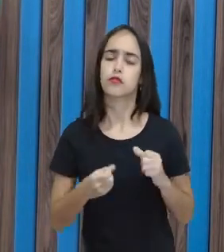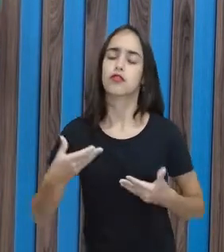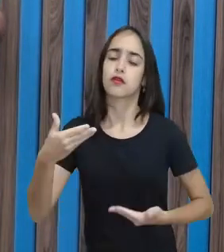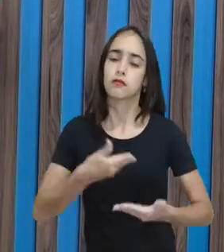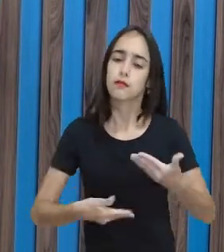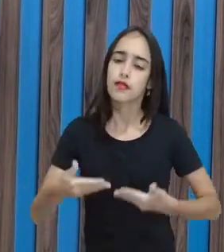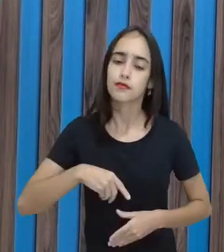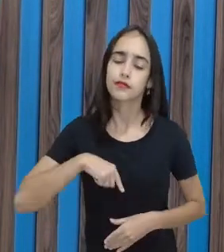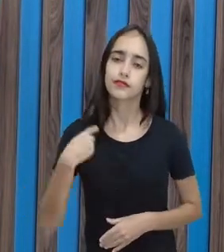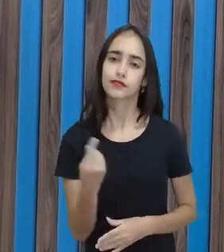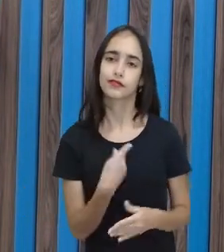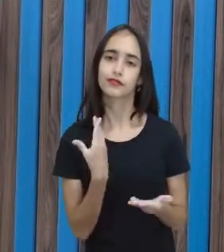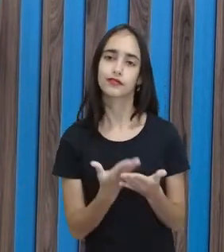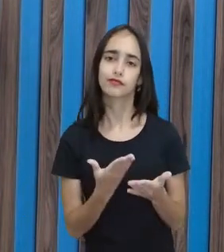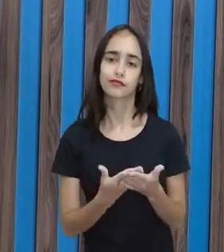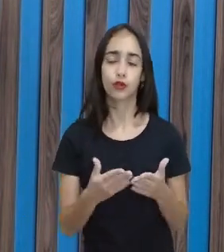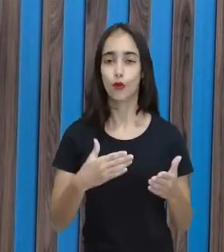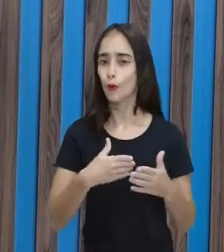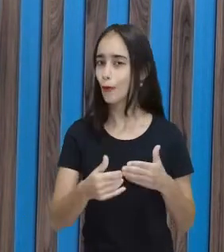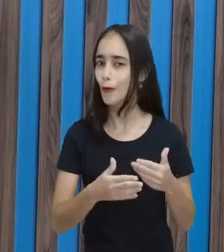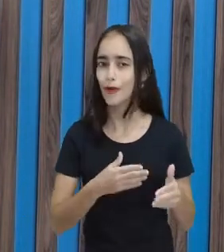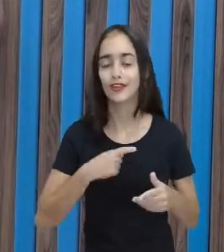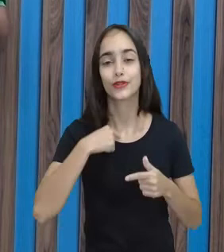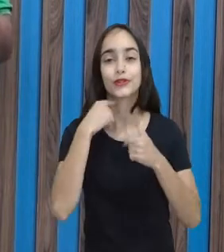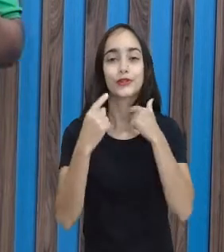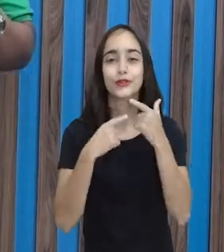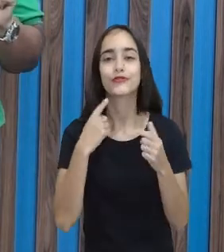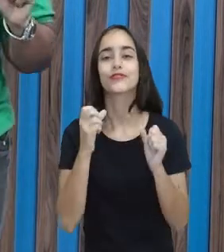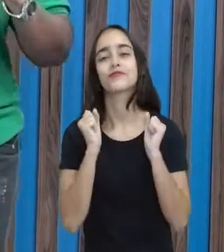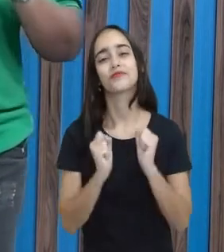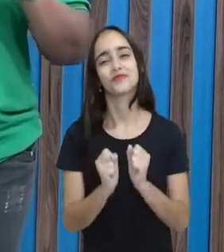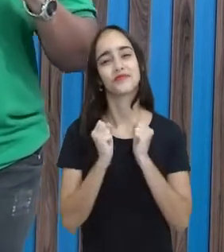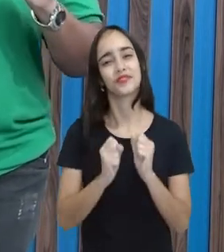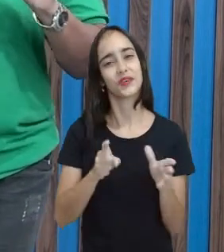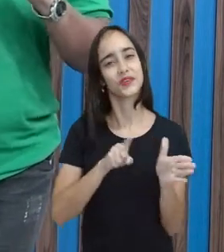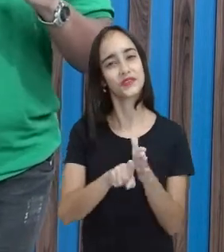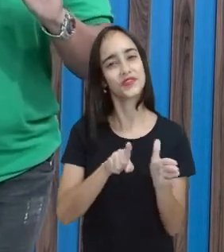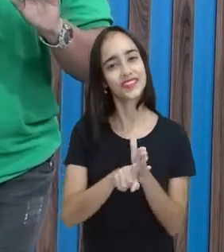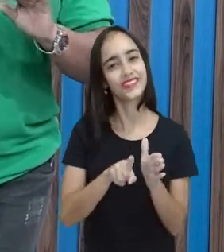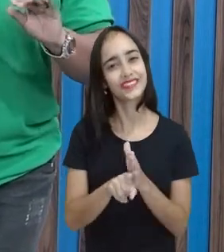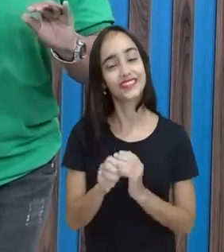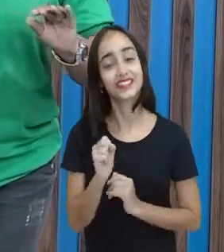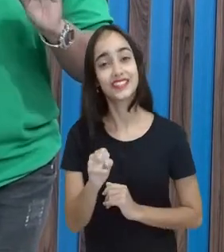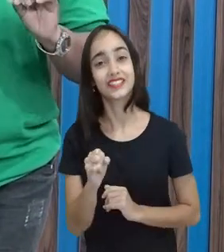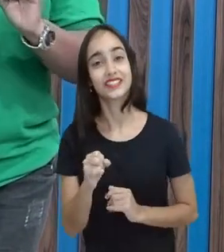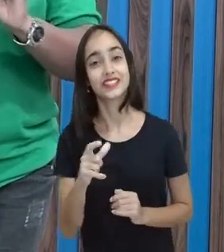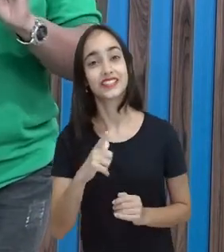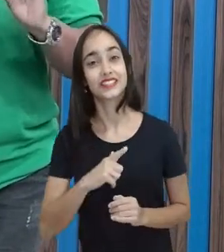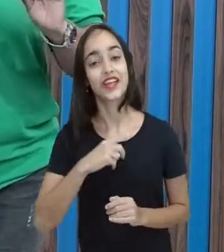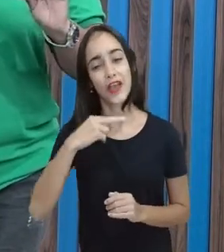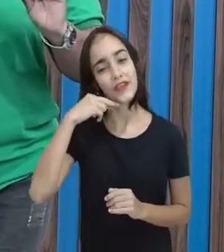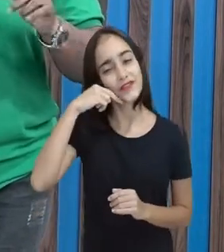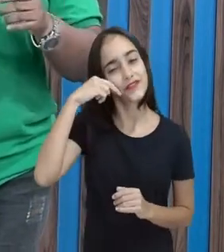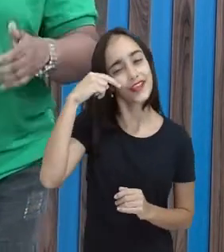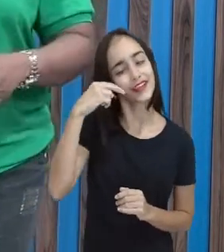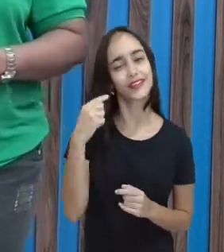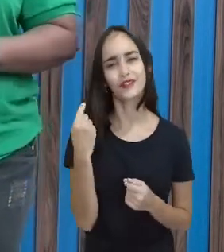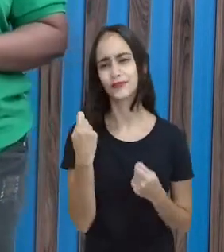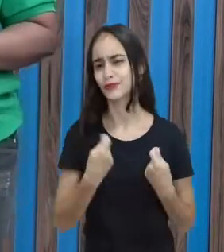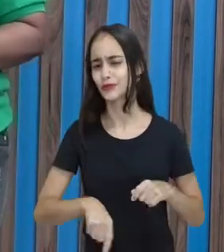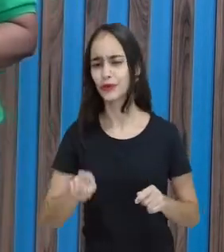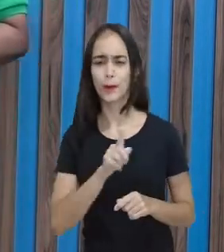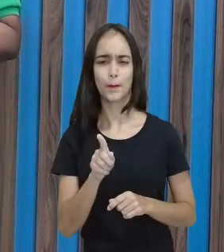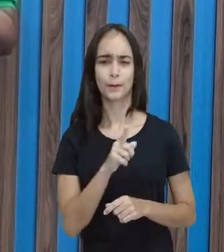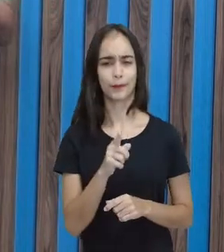qualquer dúvida podem mandar. E as pessoas que são acanhadinhas, não querem revelar o nome, bota só a pergunta e não revela o nome, que a